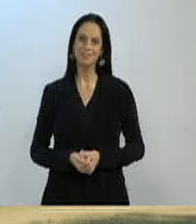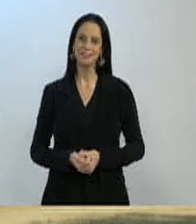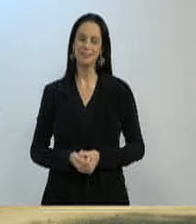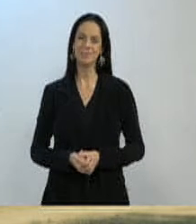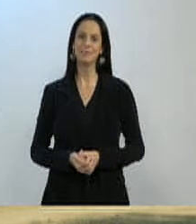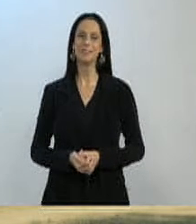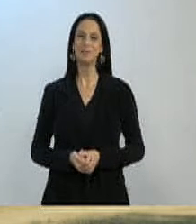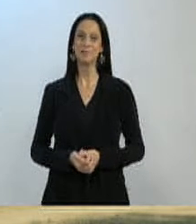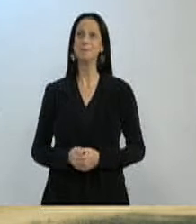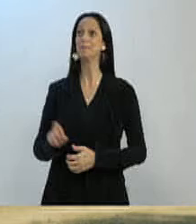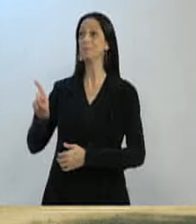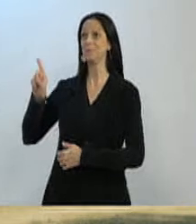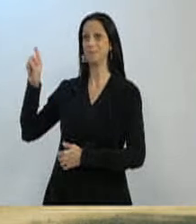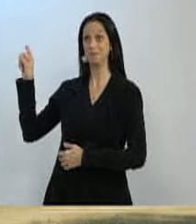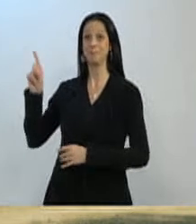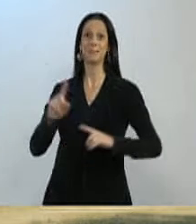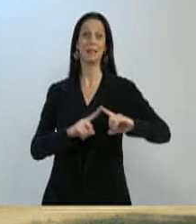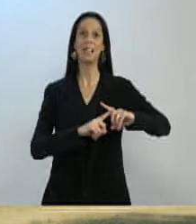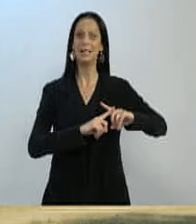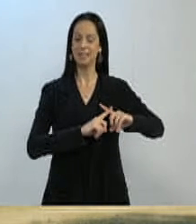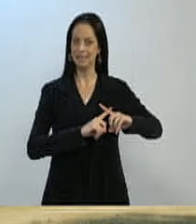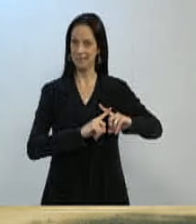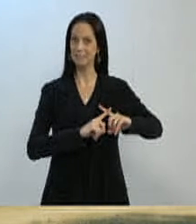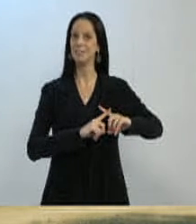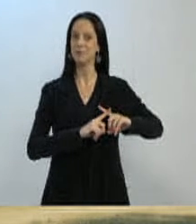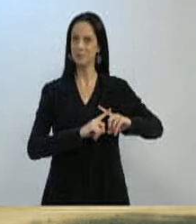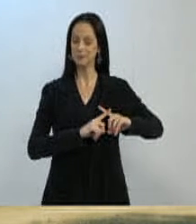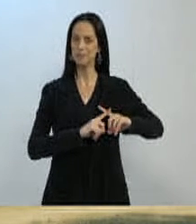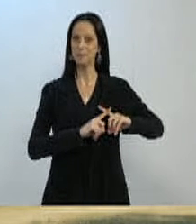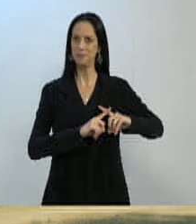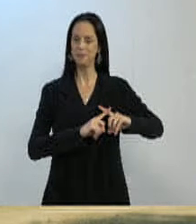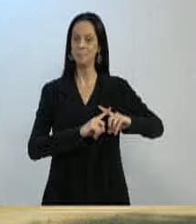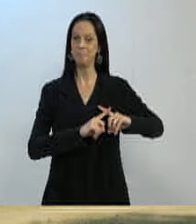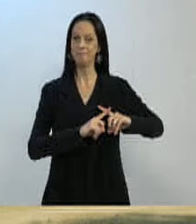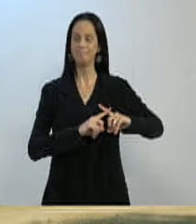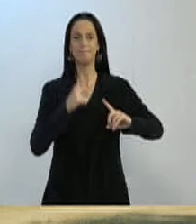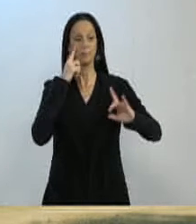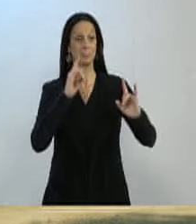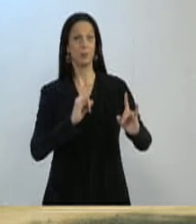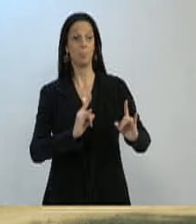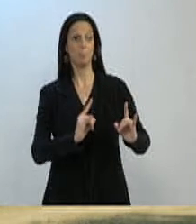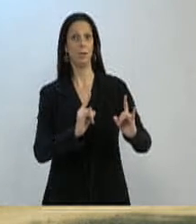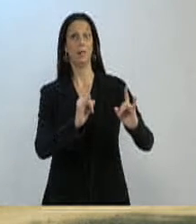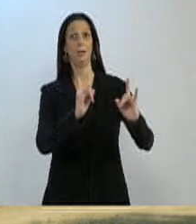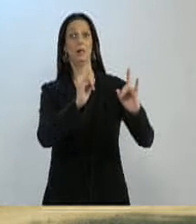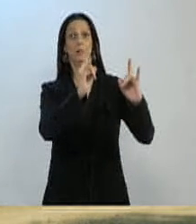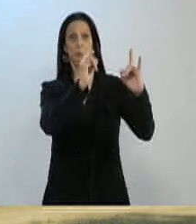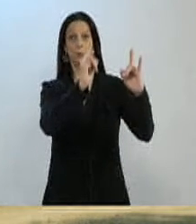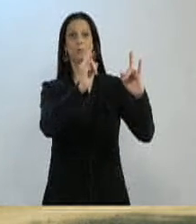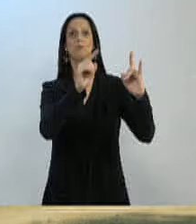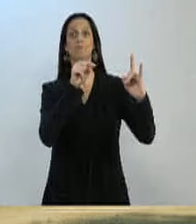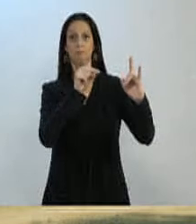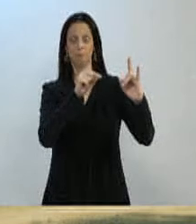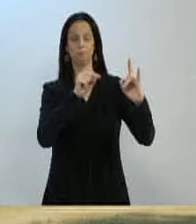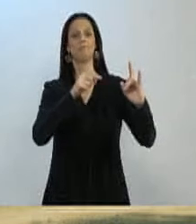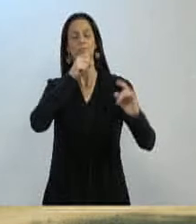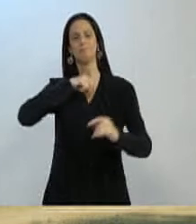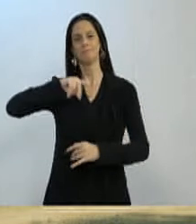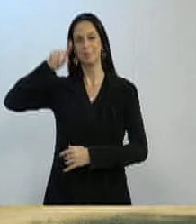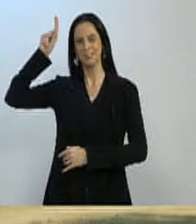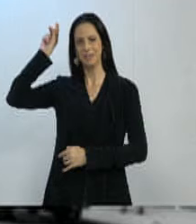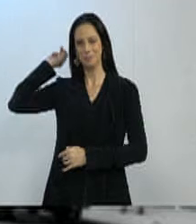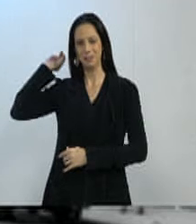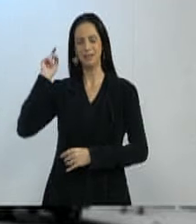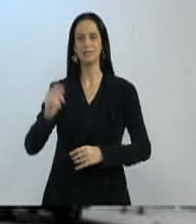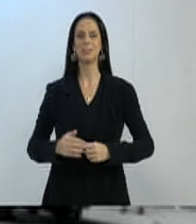Aqui é a Hering, então, a gente pode ver os prédios ali, que são, como era também em Blumenau.